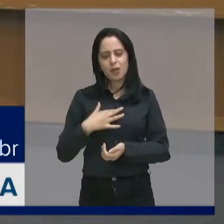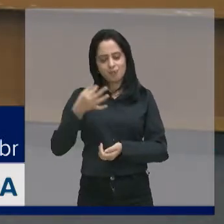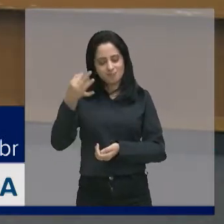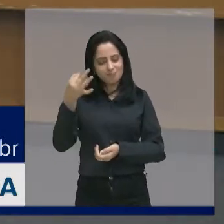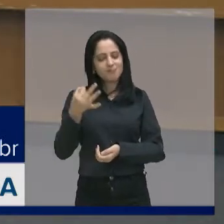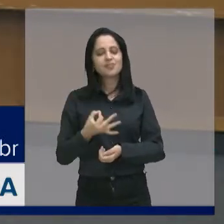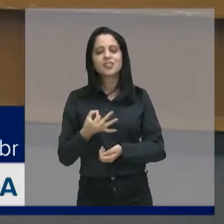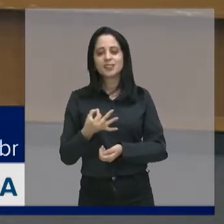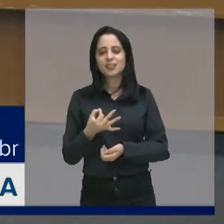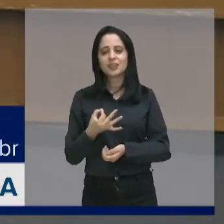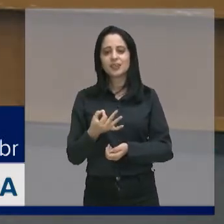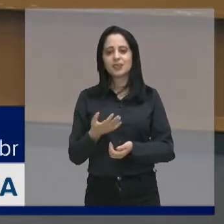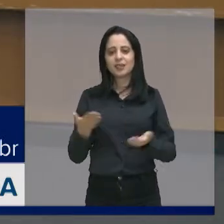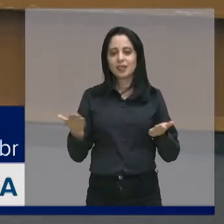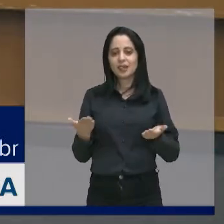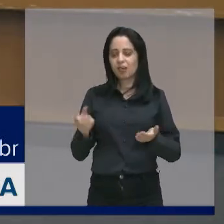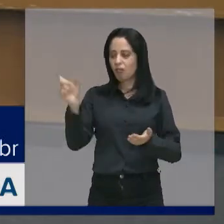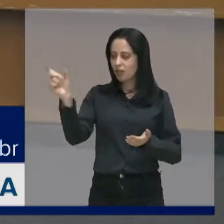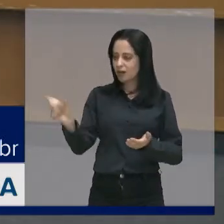seus familiares também, né?